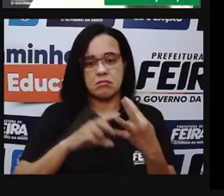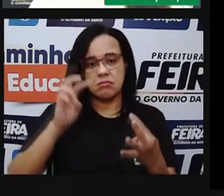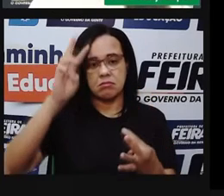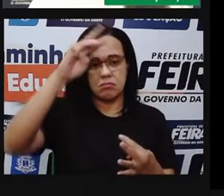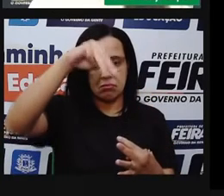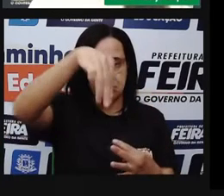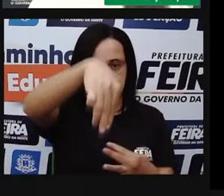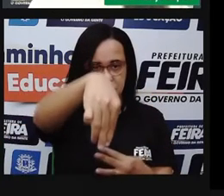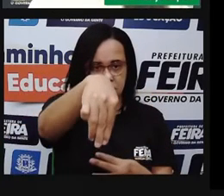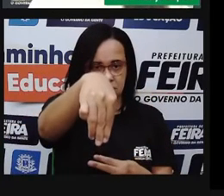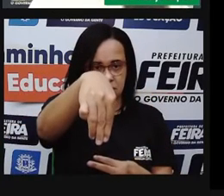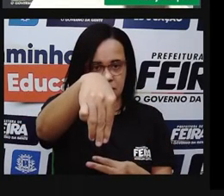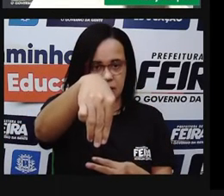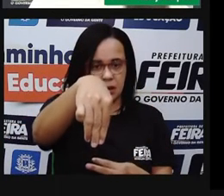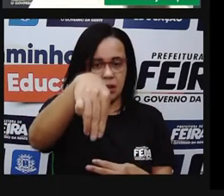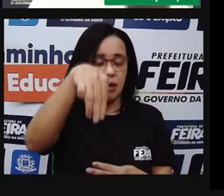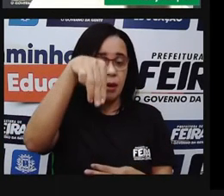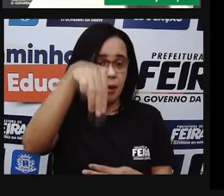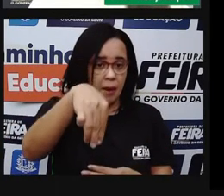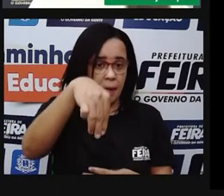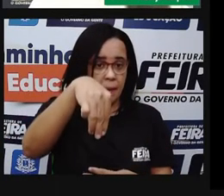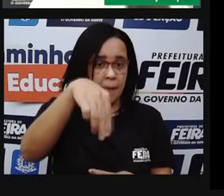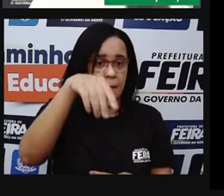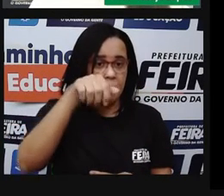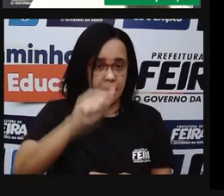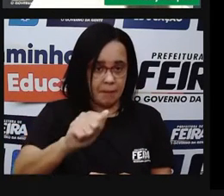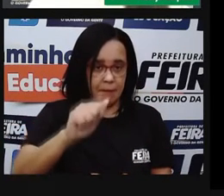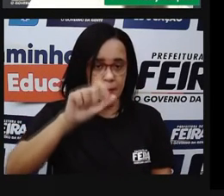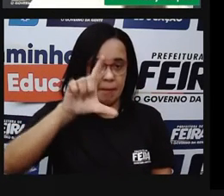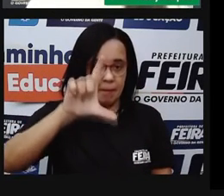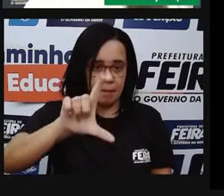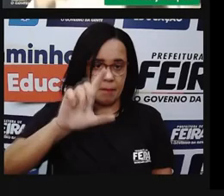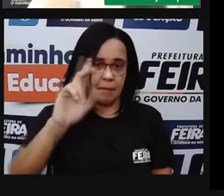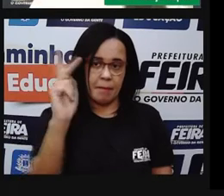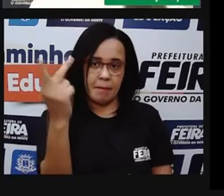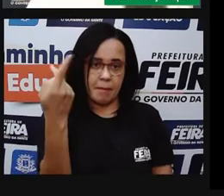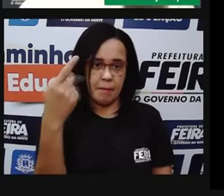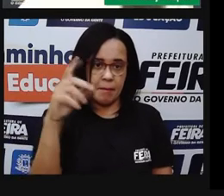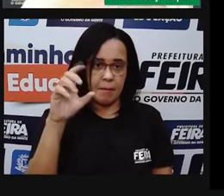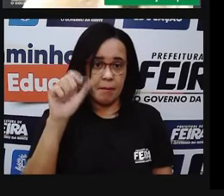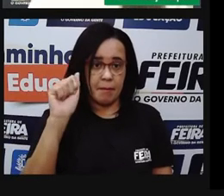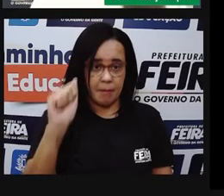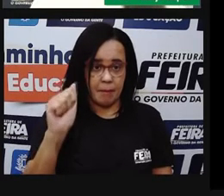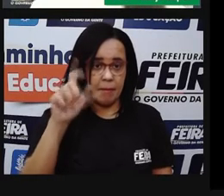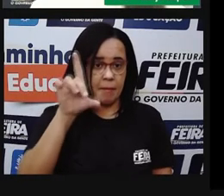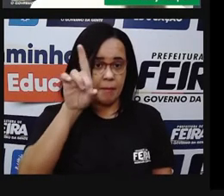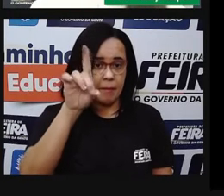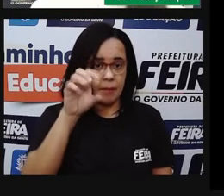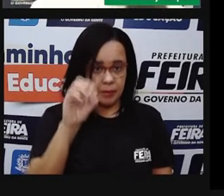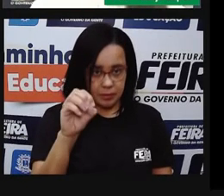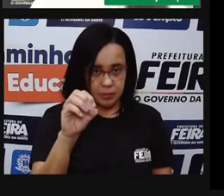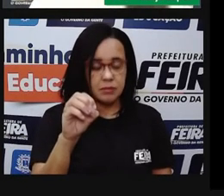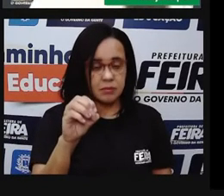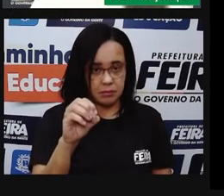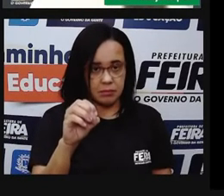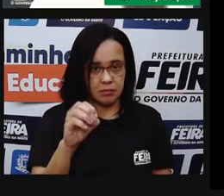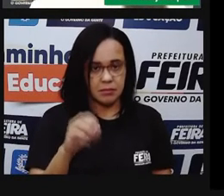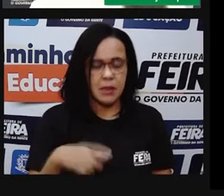Ma. É o som do mea, não é? Lha. Os estudantes do EJA 1 esquecem com muita